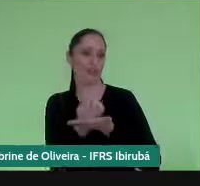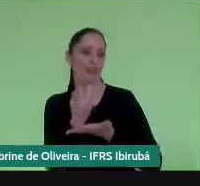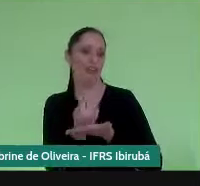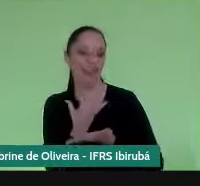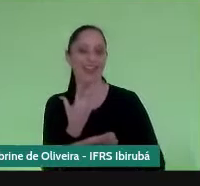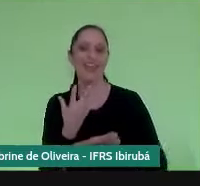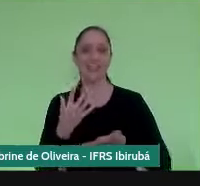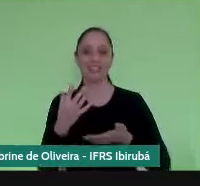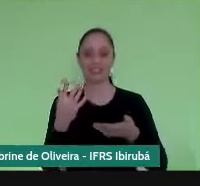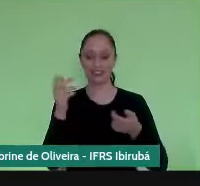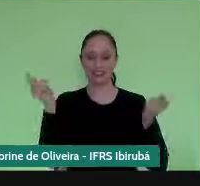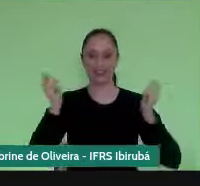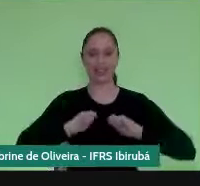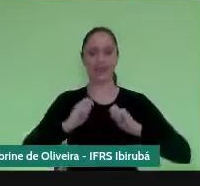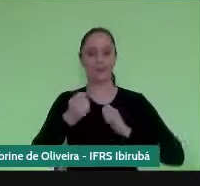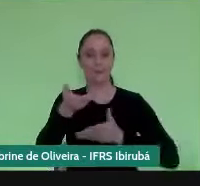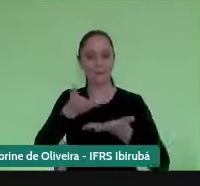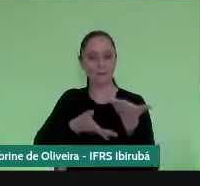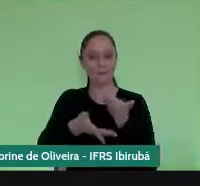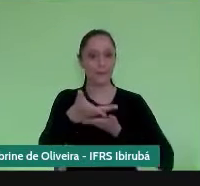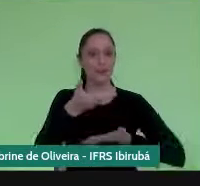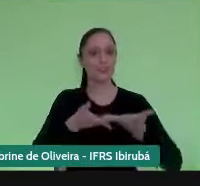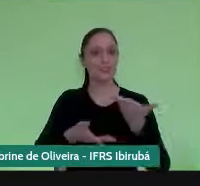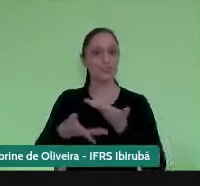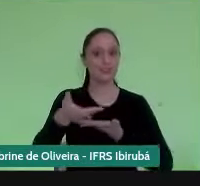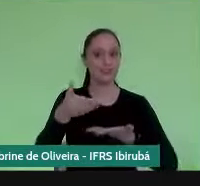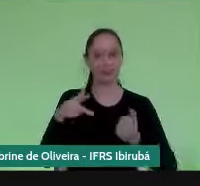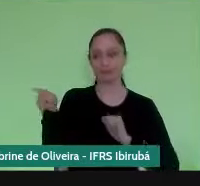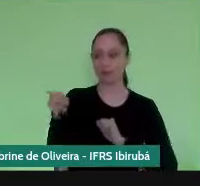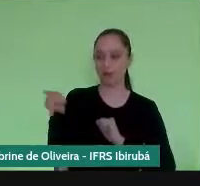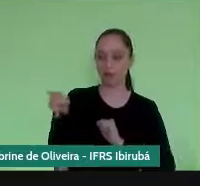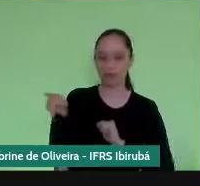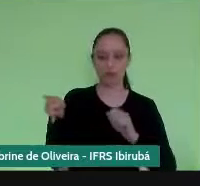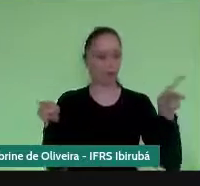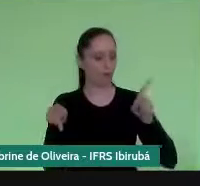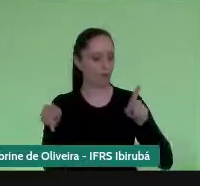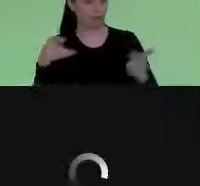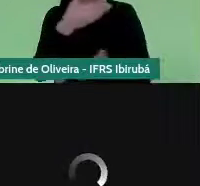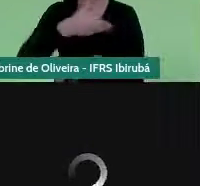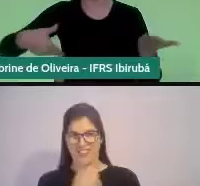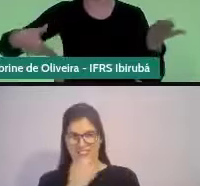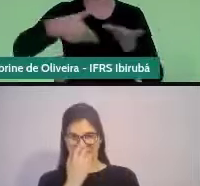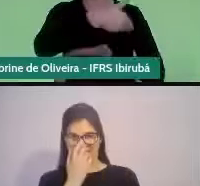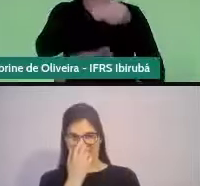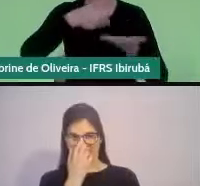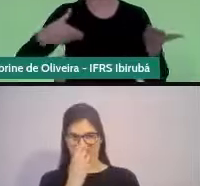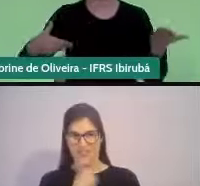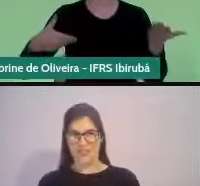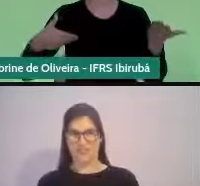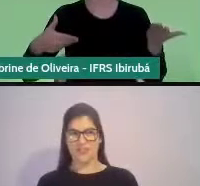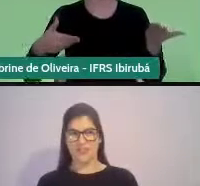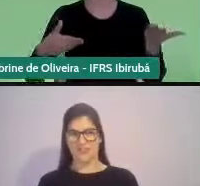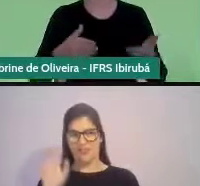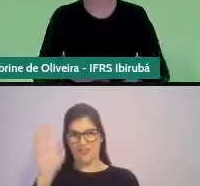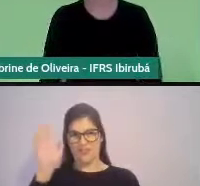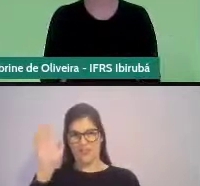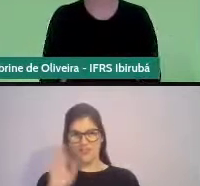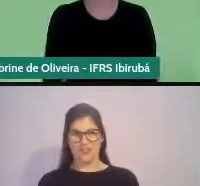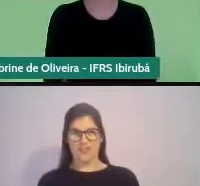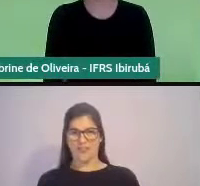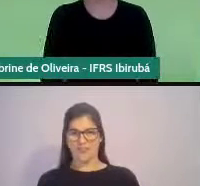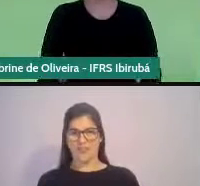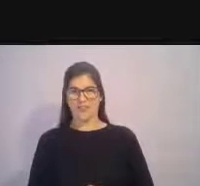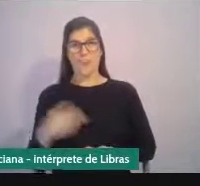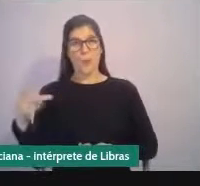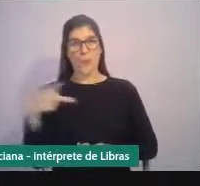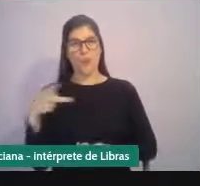troca entre os professores, utilizando também conteúdos digitais de curadoria nas suas áreas, os professores fazendo a curadoria